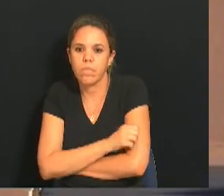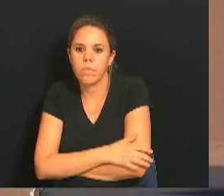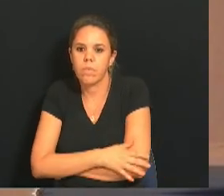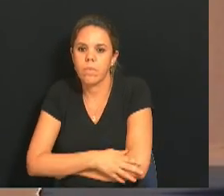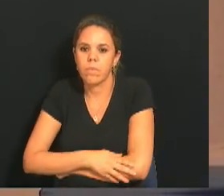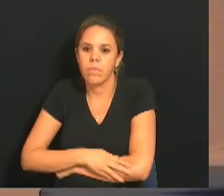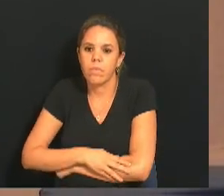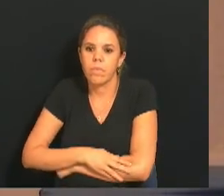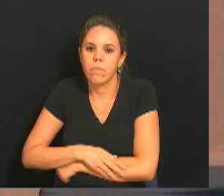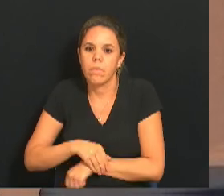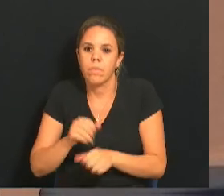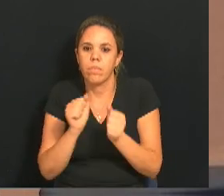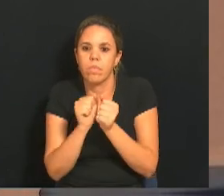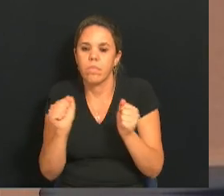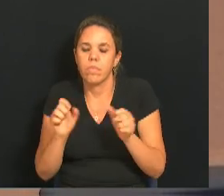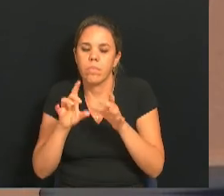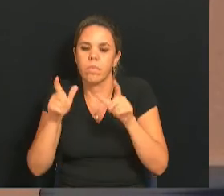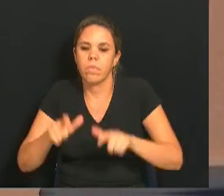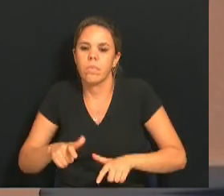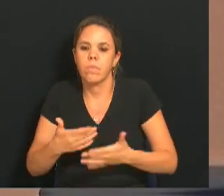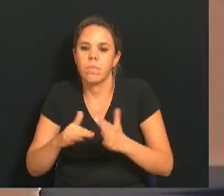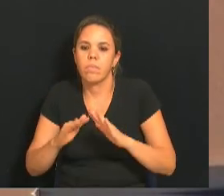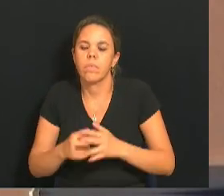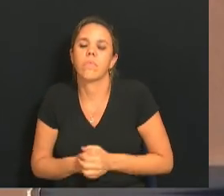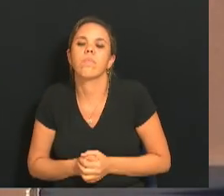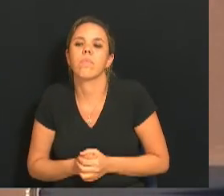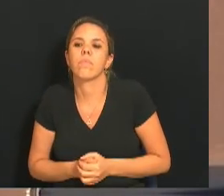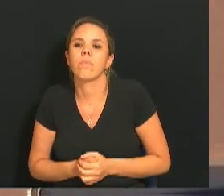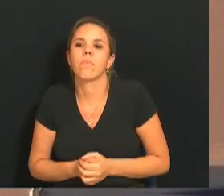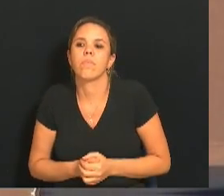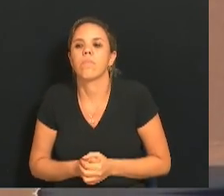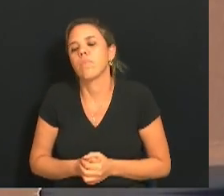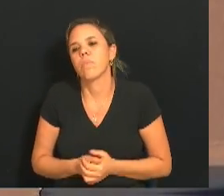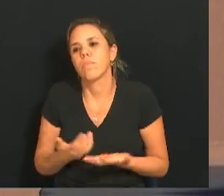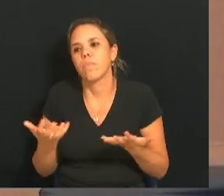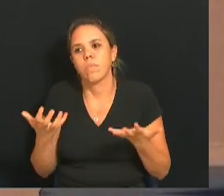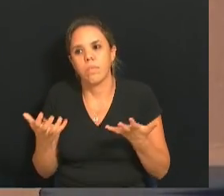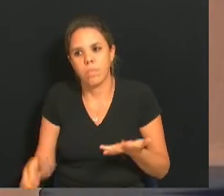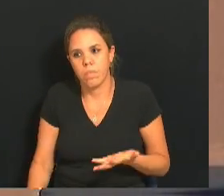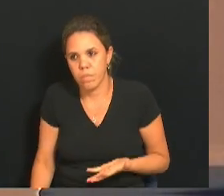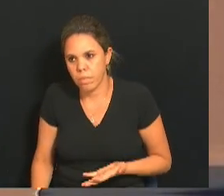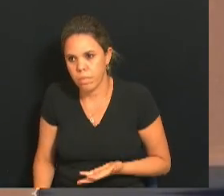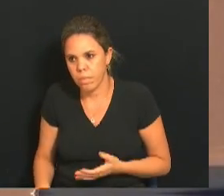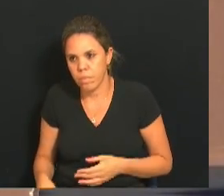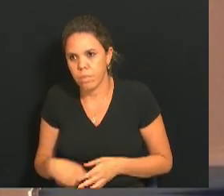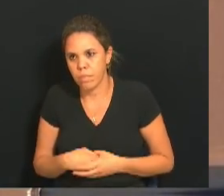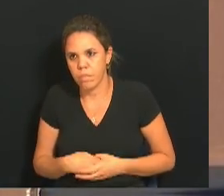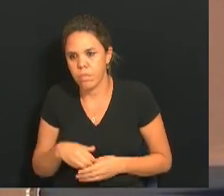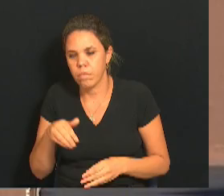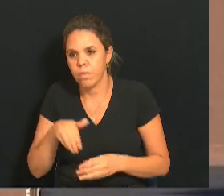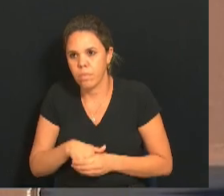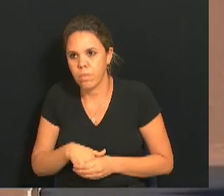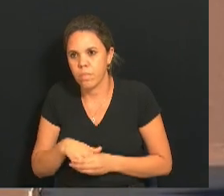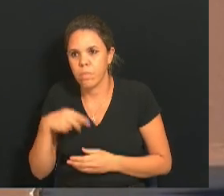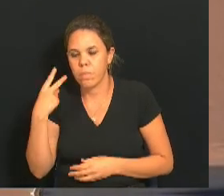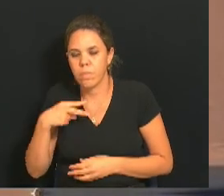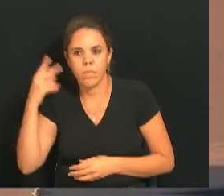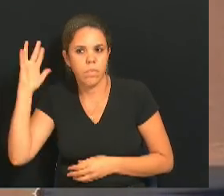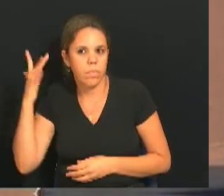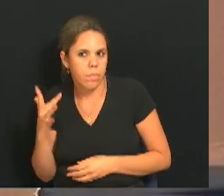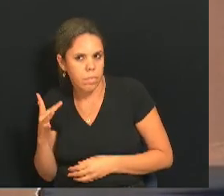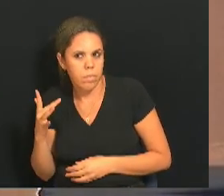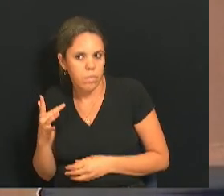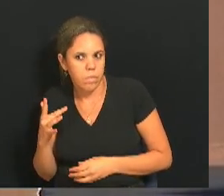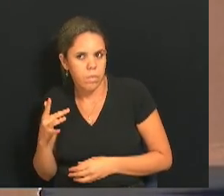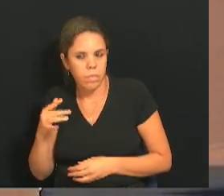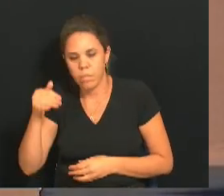sua liberdade no ambiente escolar. Então, de qualquer forma, eu queria, então, os votos aí da vereadora Guida e do